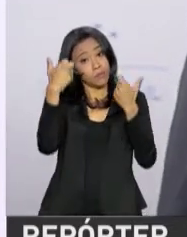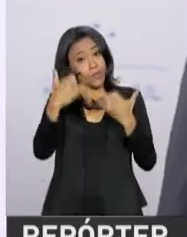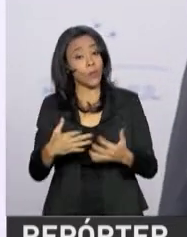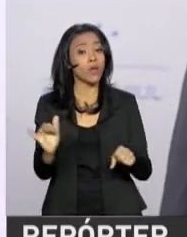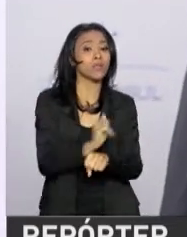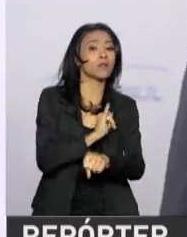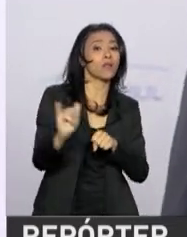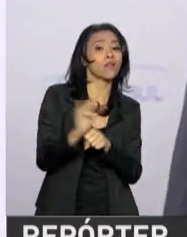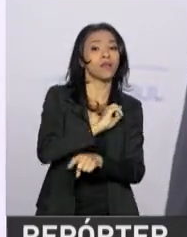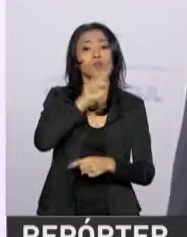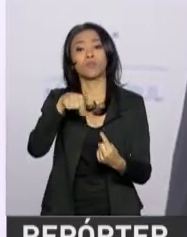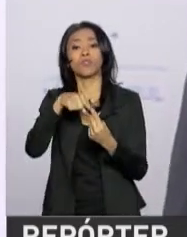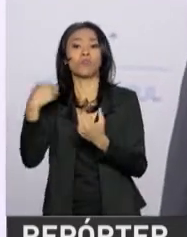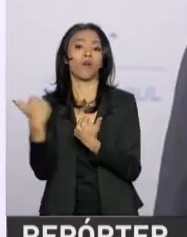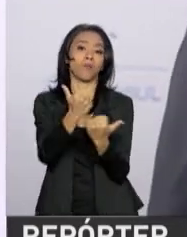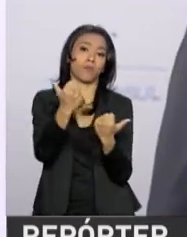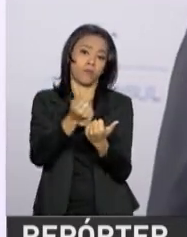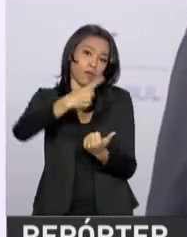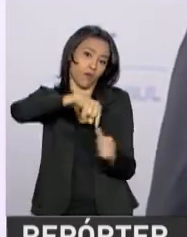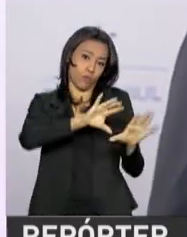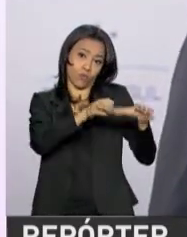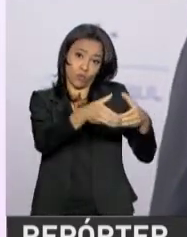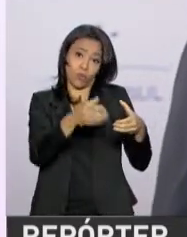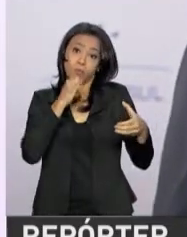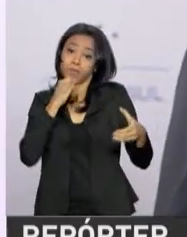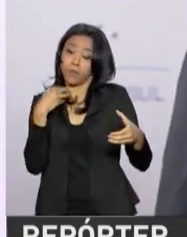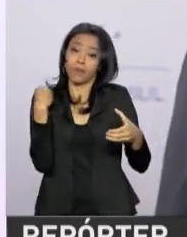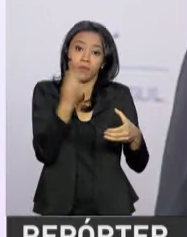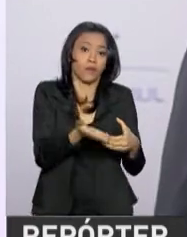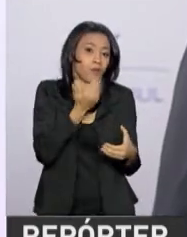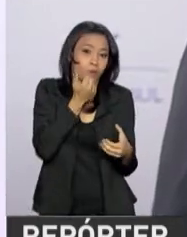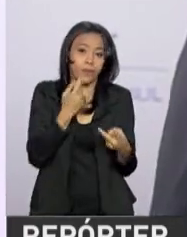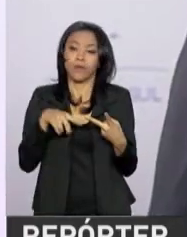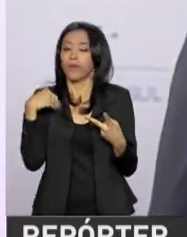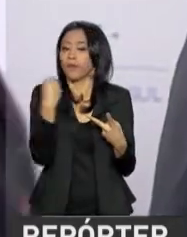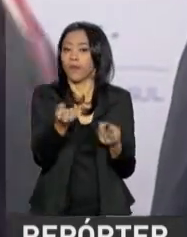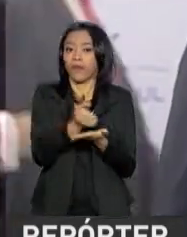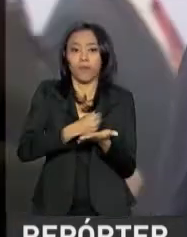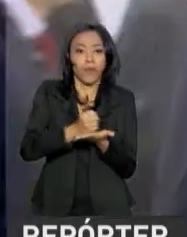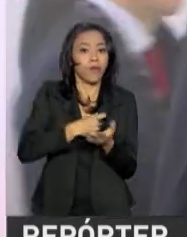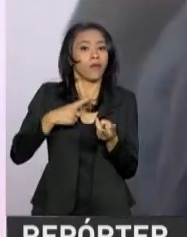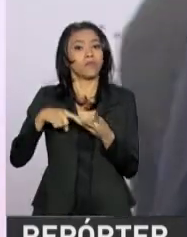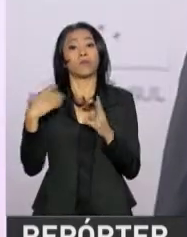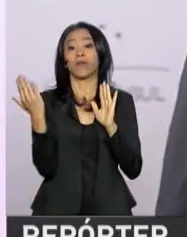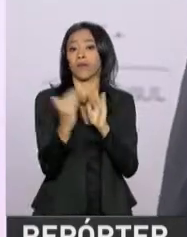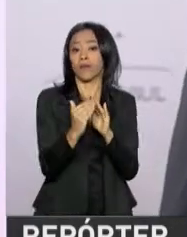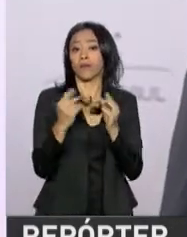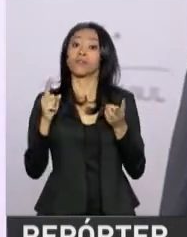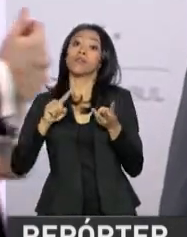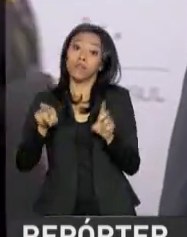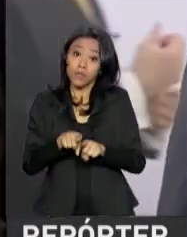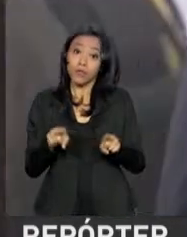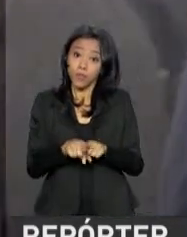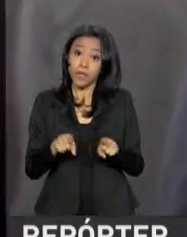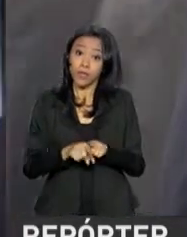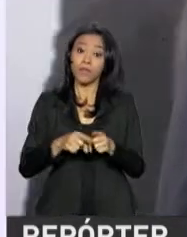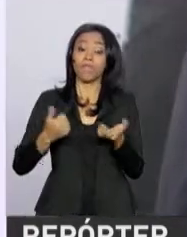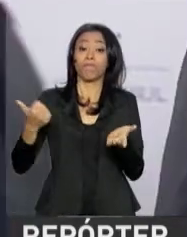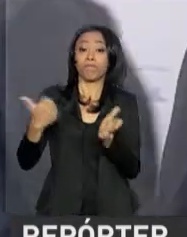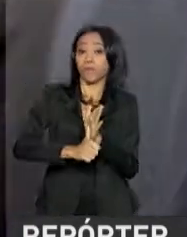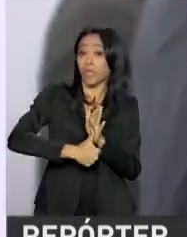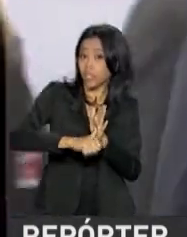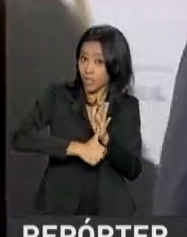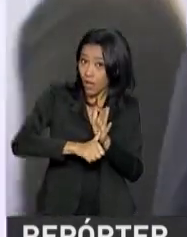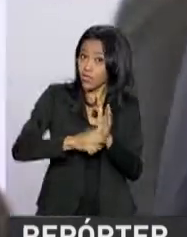assistência aos imigrantes como fornecimento de água são remédios e abrigo e até de uma carteira de identidade